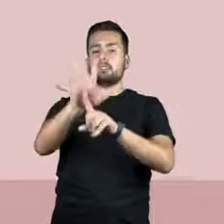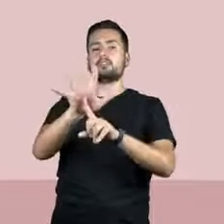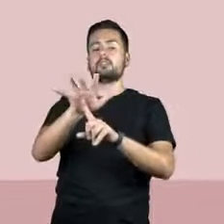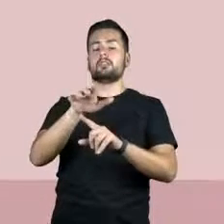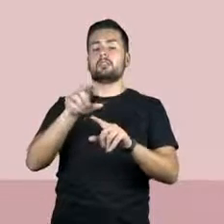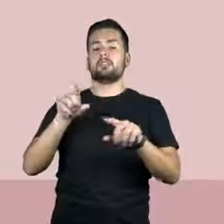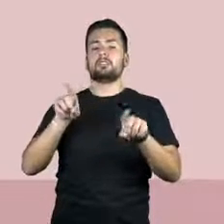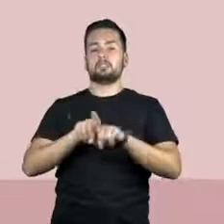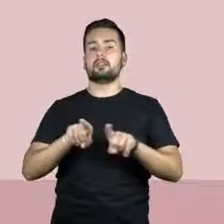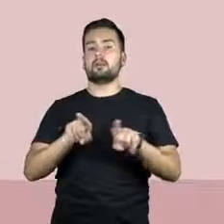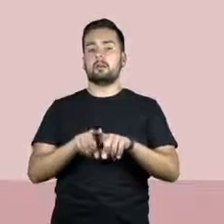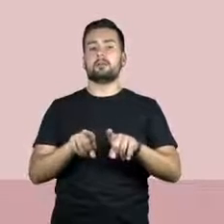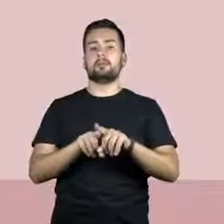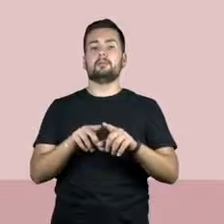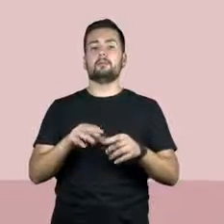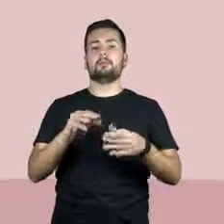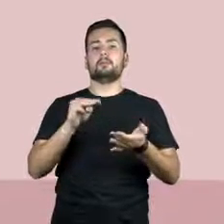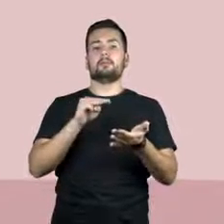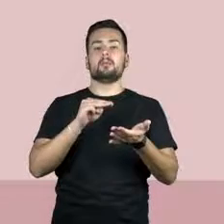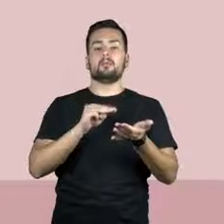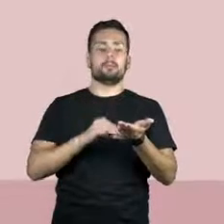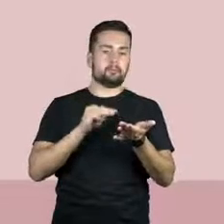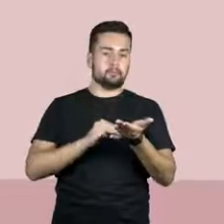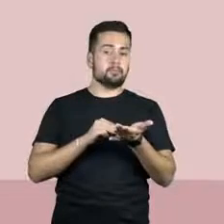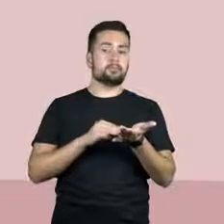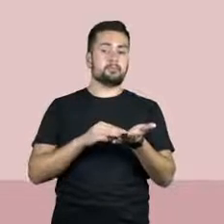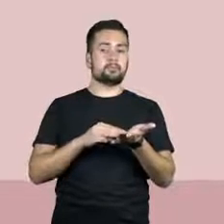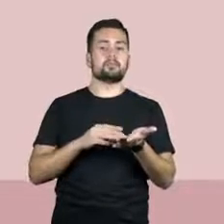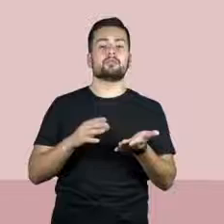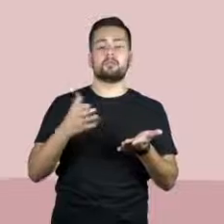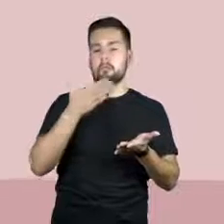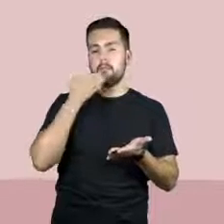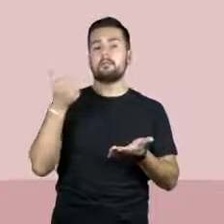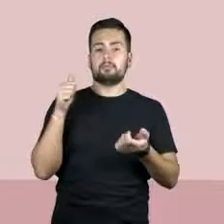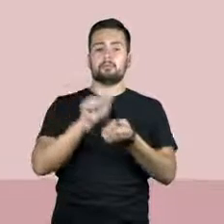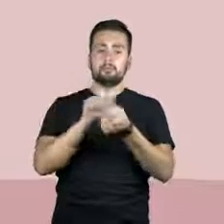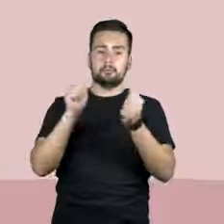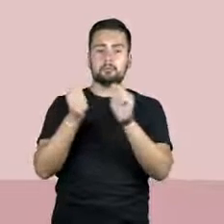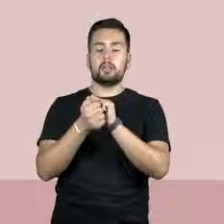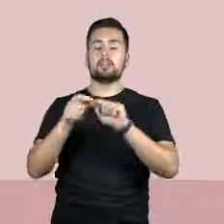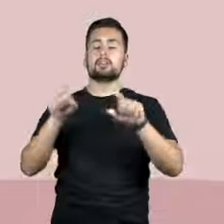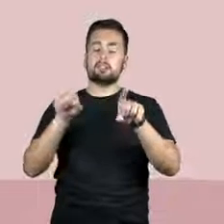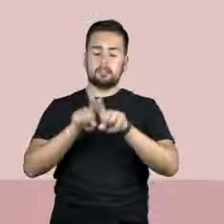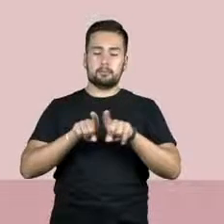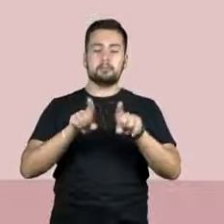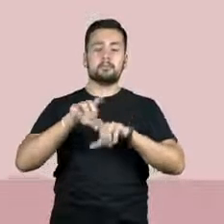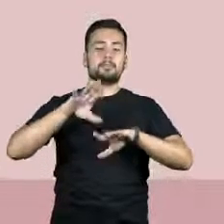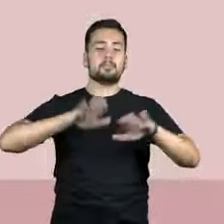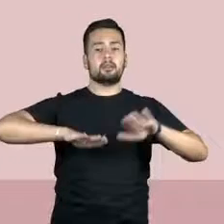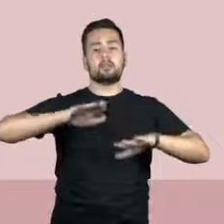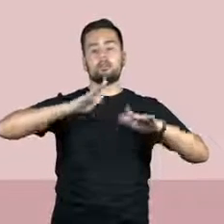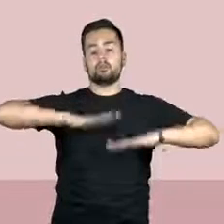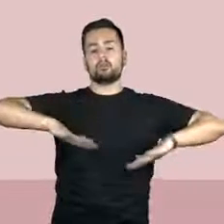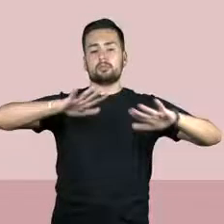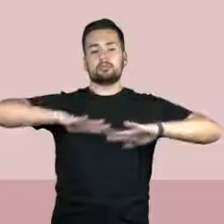propondo um modelo de contenção adequado, né, que vai levar muito em conta a região, o local, o porte da obra. Tá?